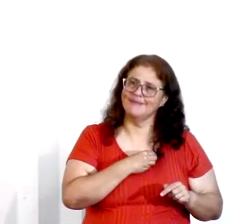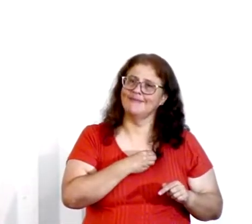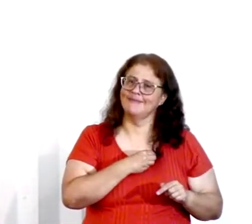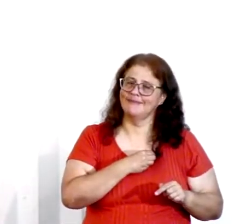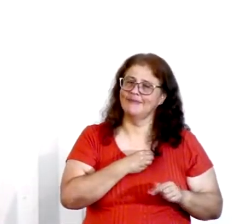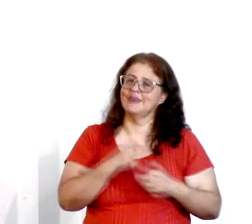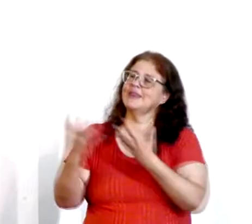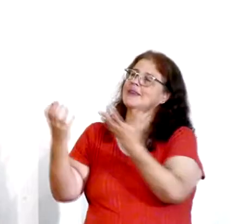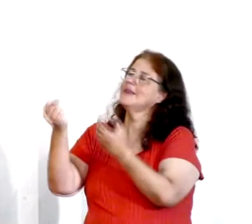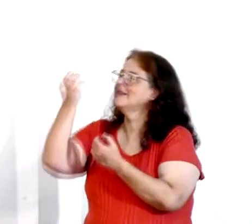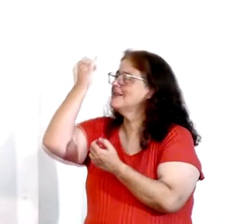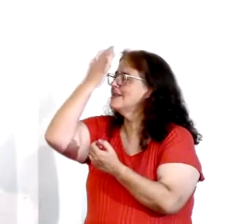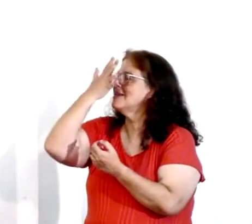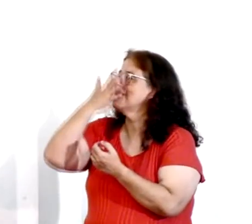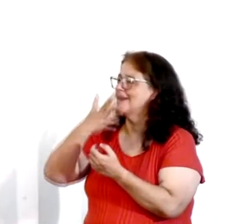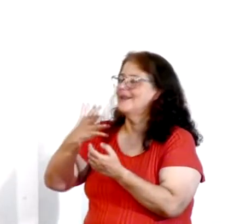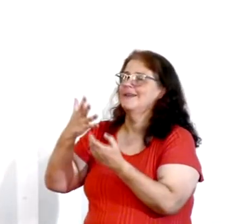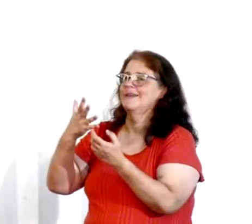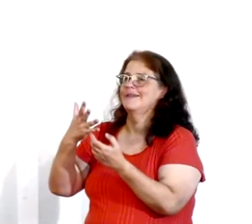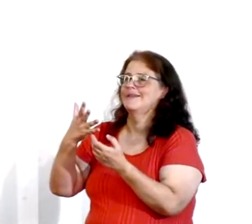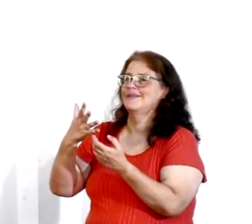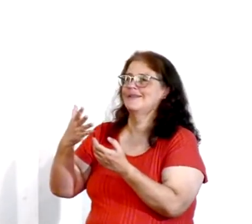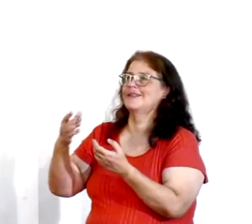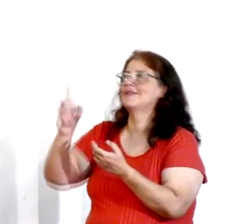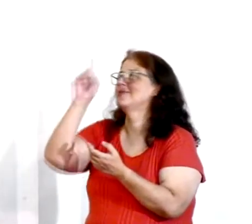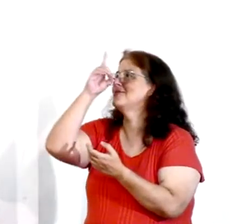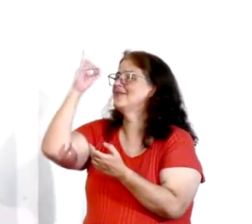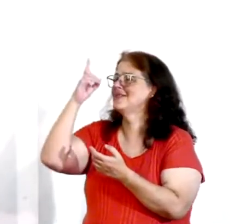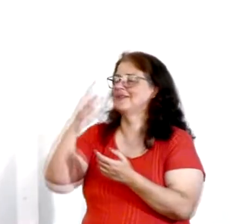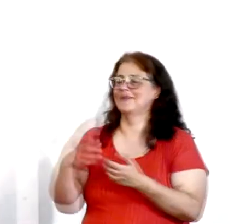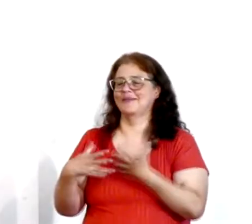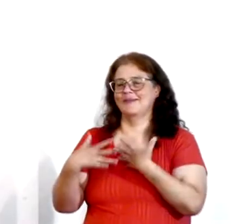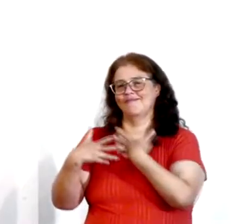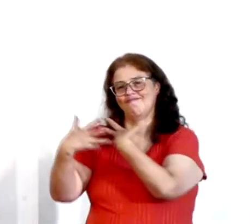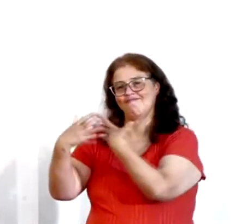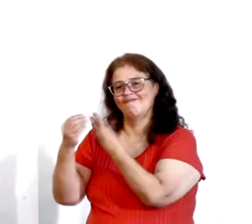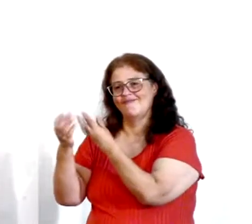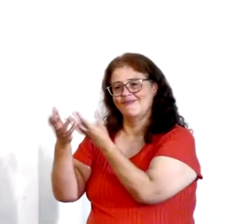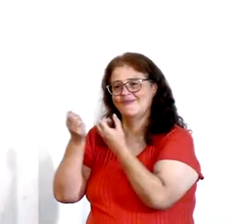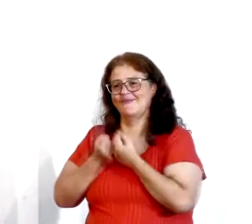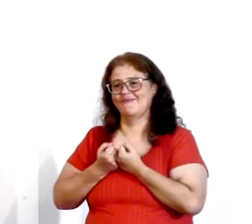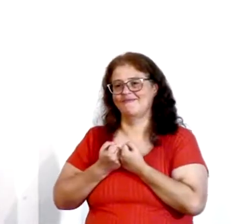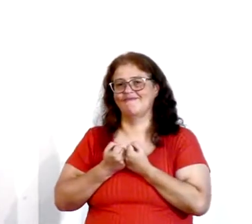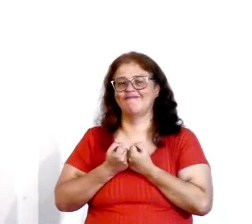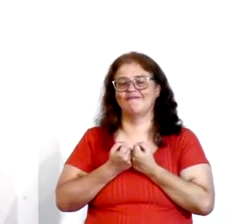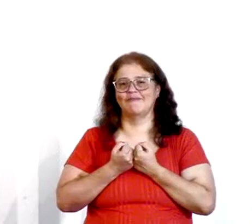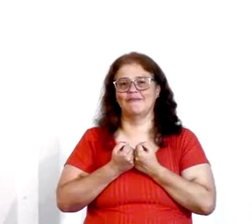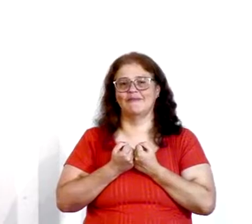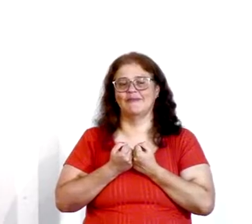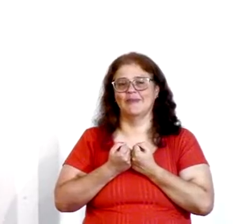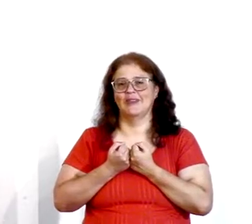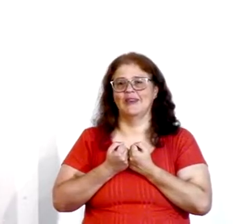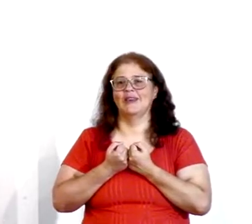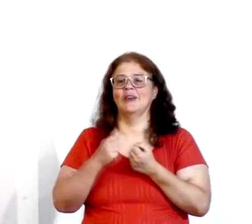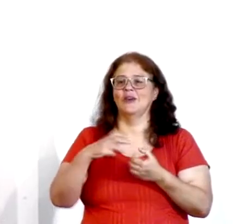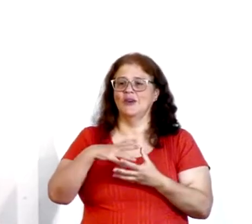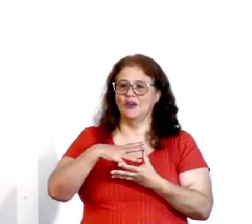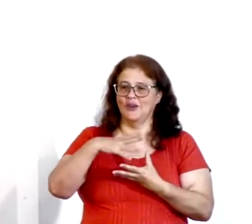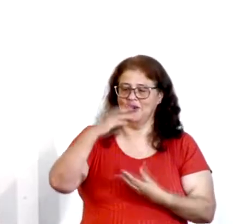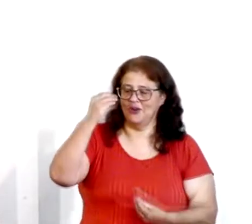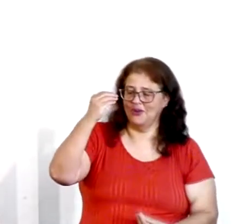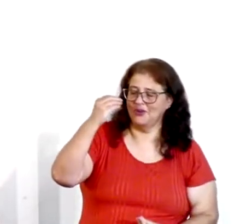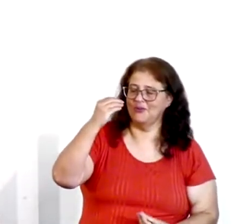Ele diz: sacrifícios agradáveis a Deus são espírito quebrantado,